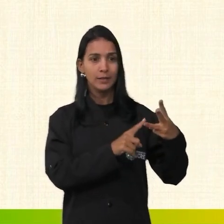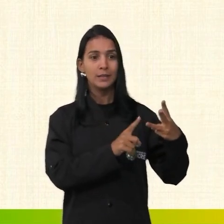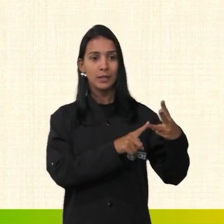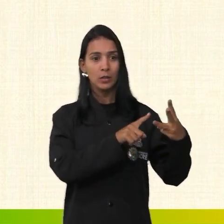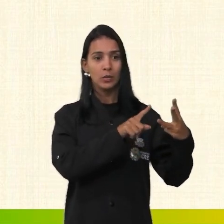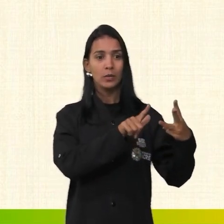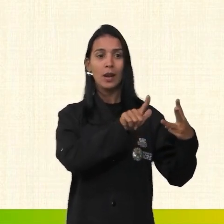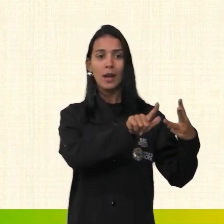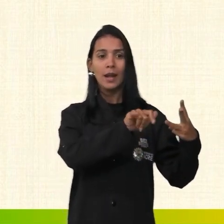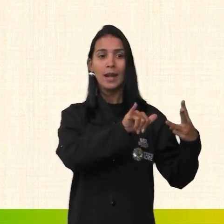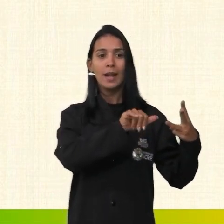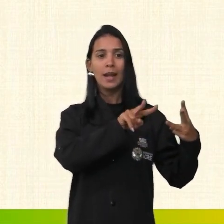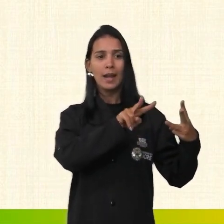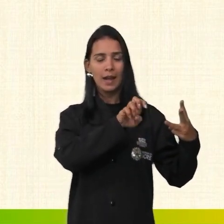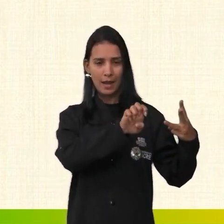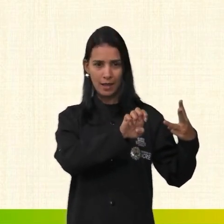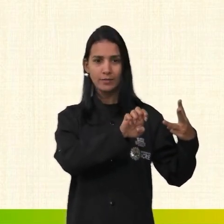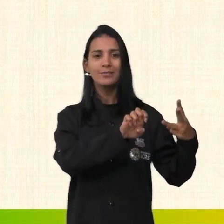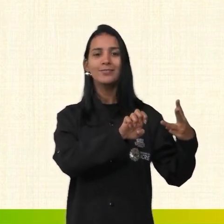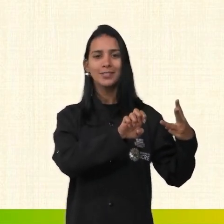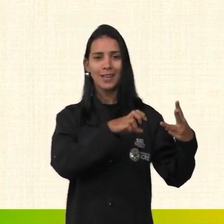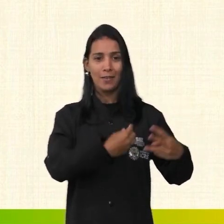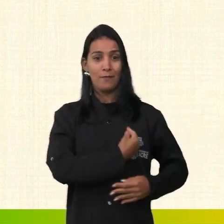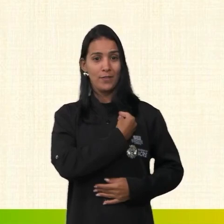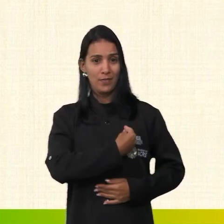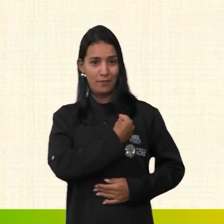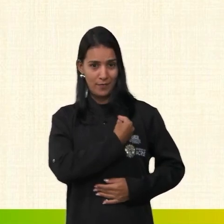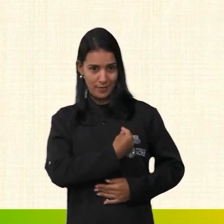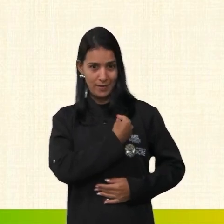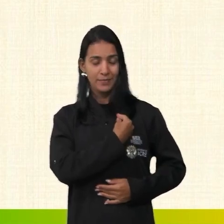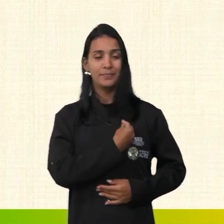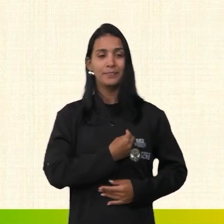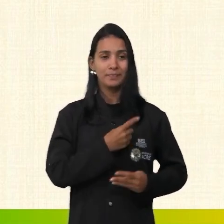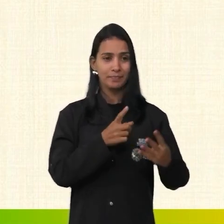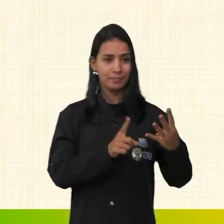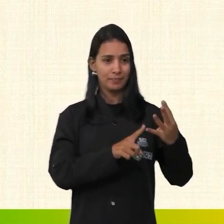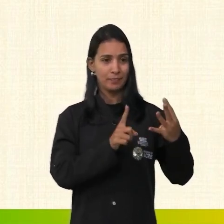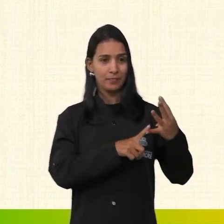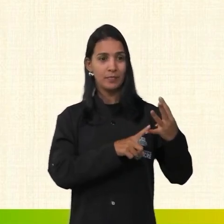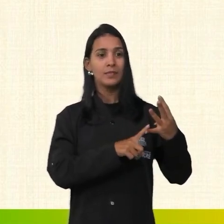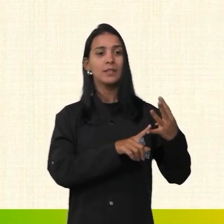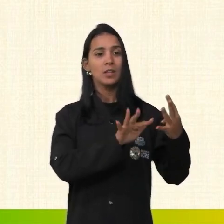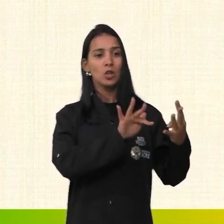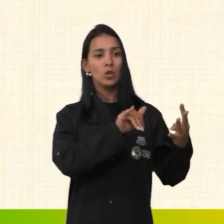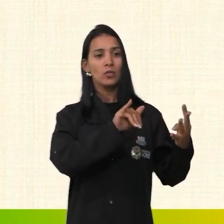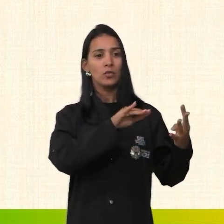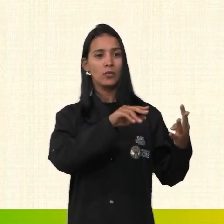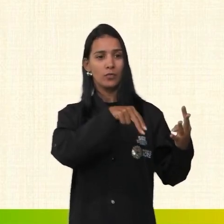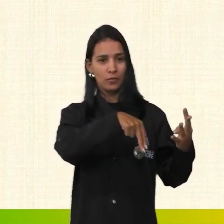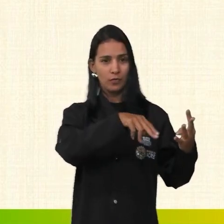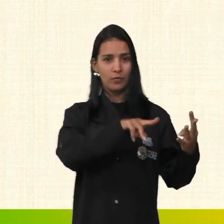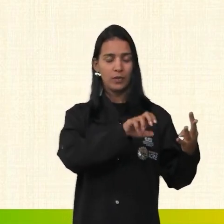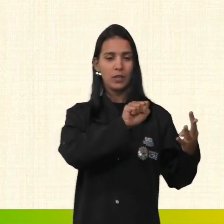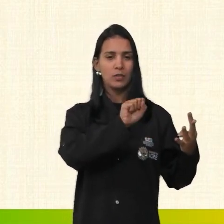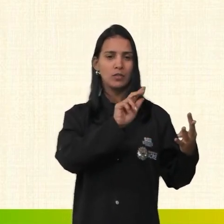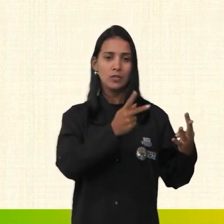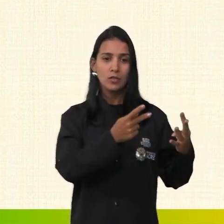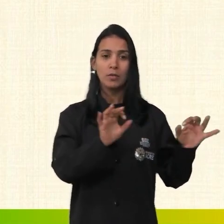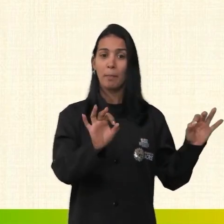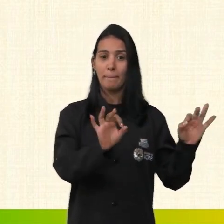O terceiro, live, viver. O quarto, finish,